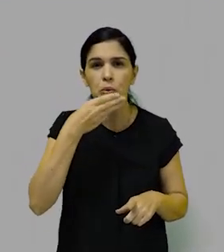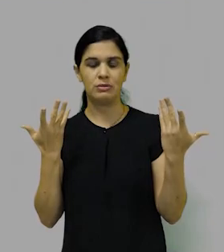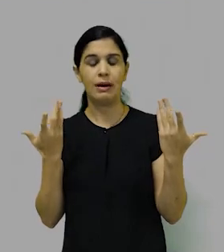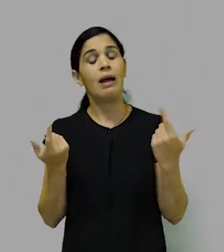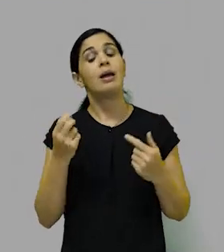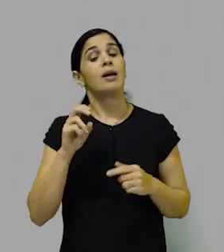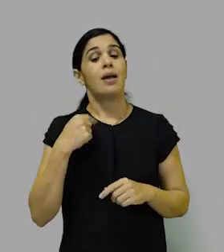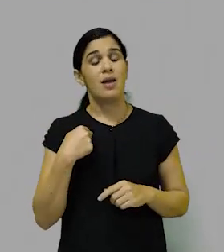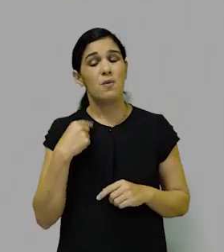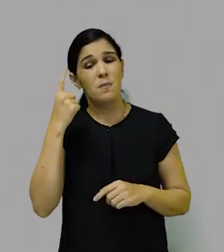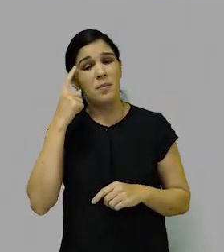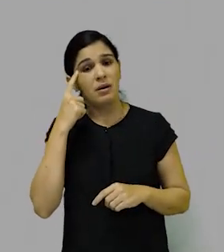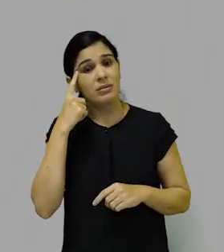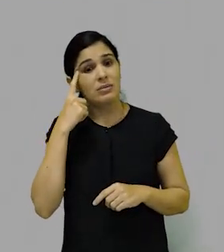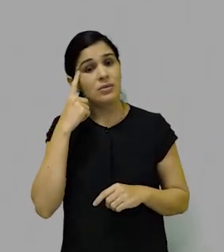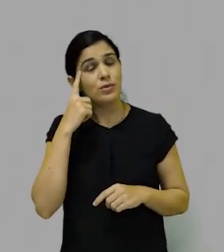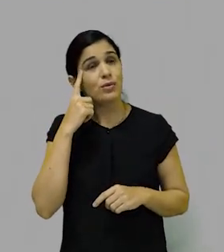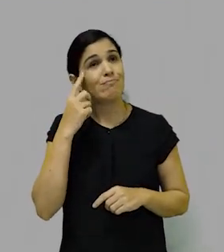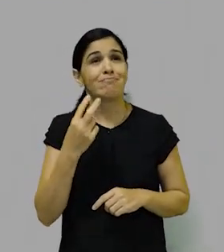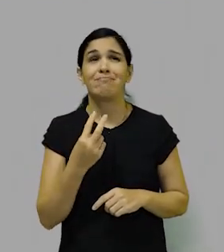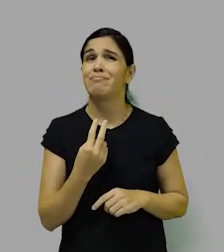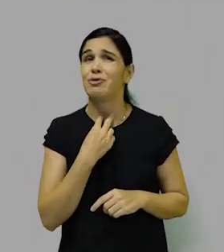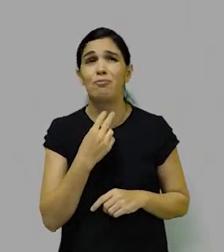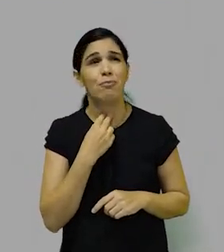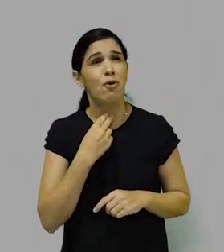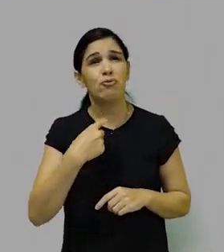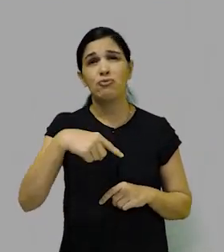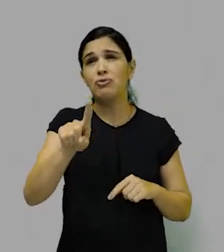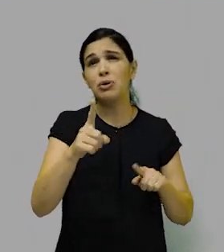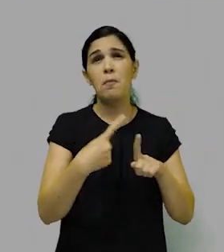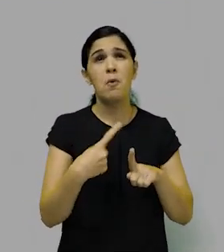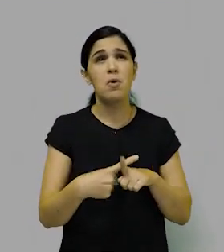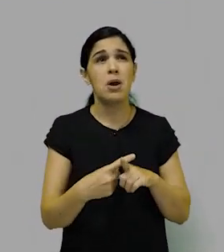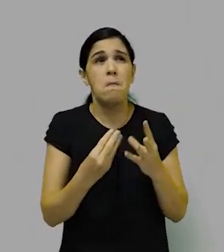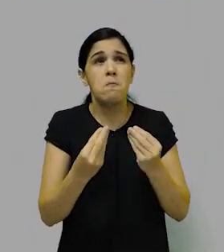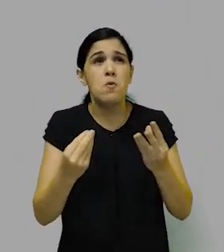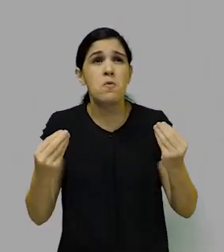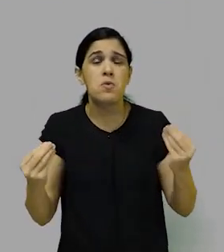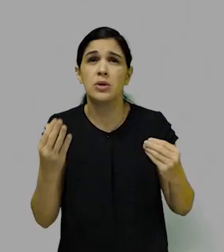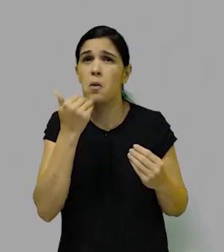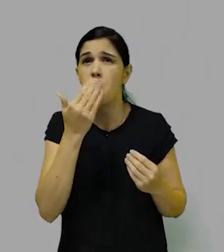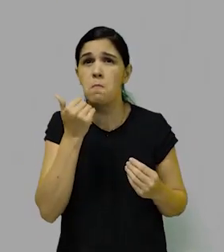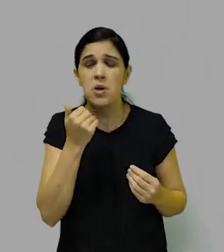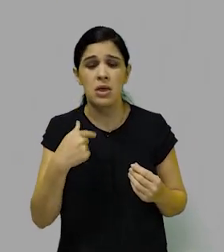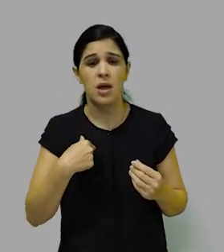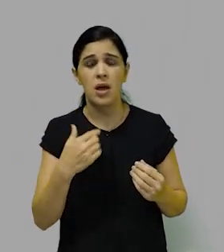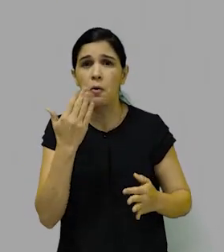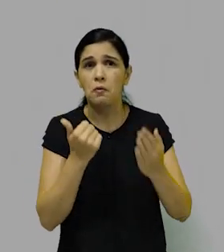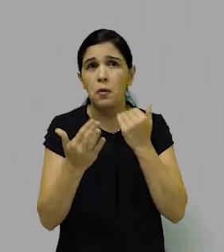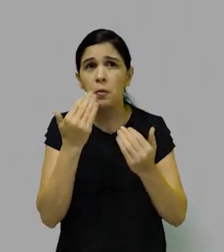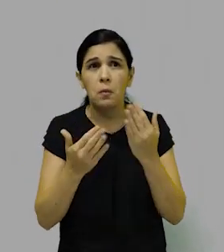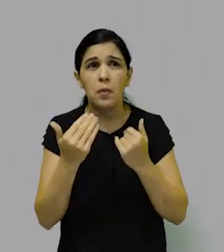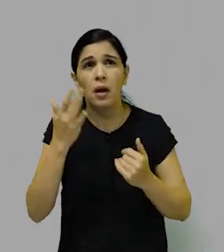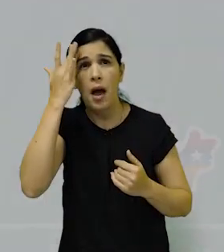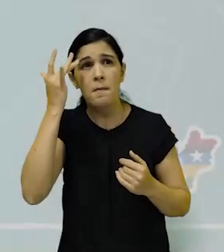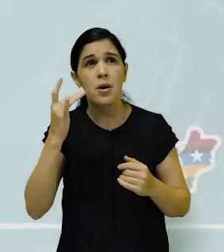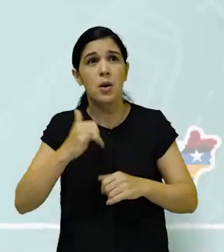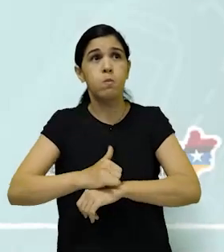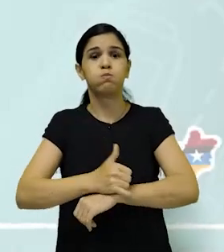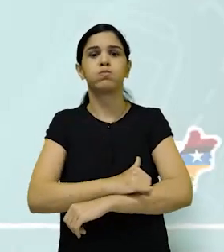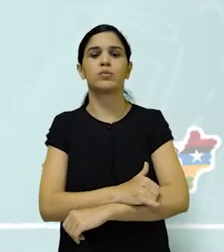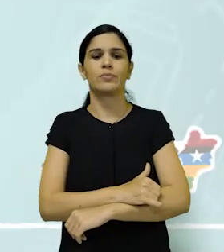Tendência à automedicação. O que seria essa automedicação? Tendência à medicação de remédios que funcionam como relaxantes